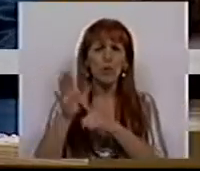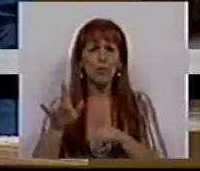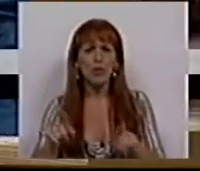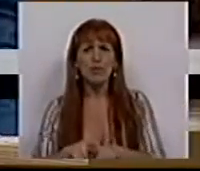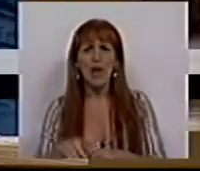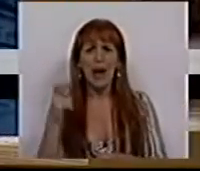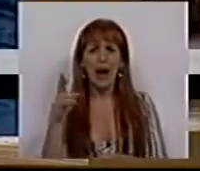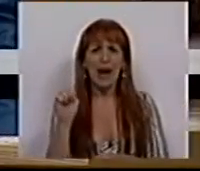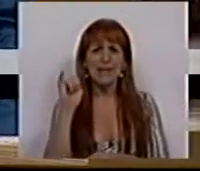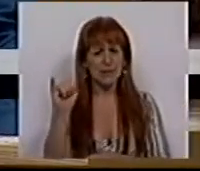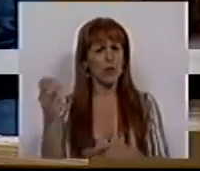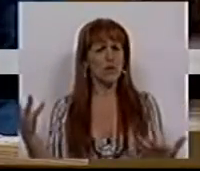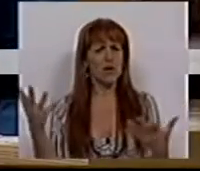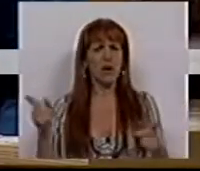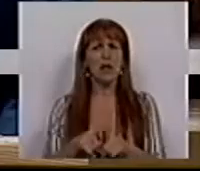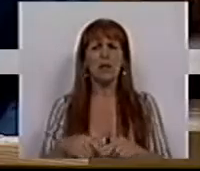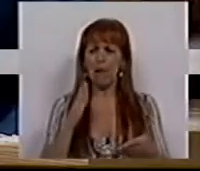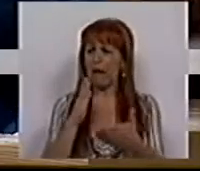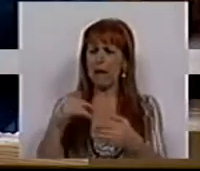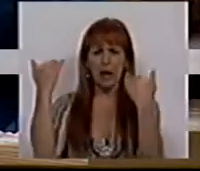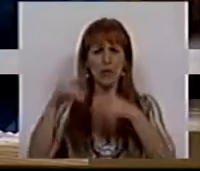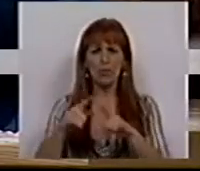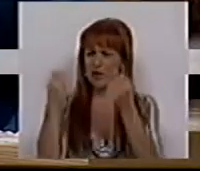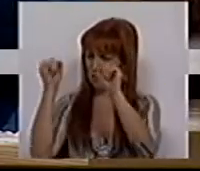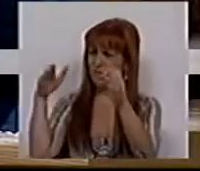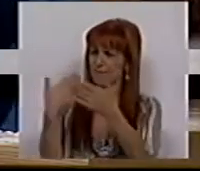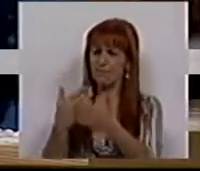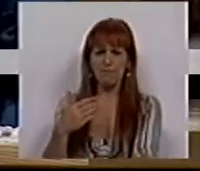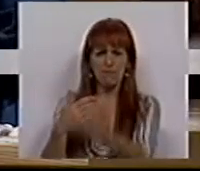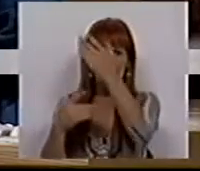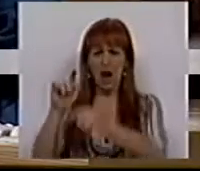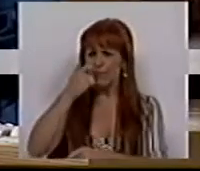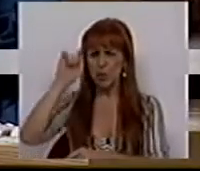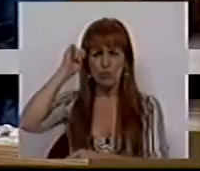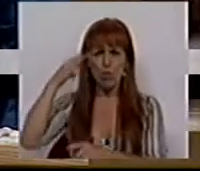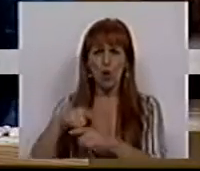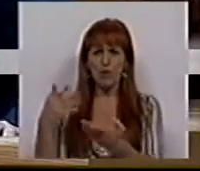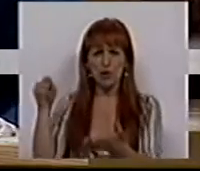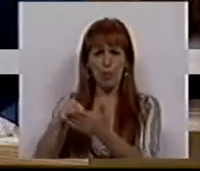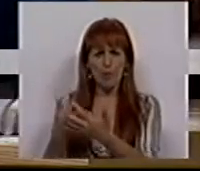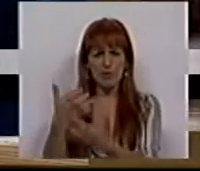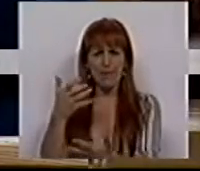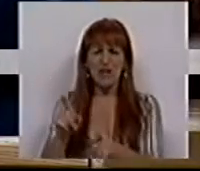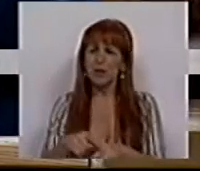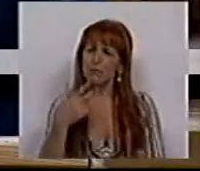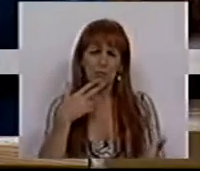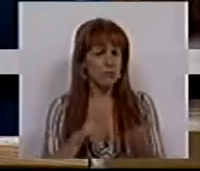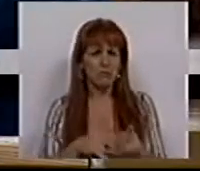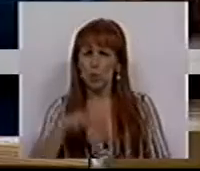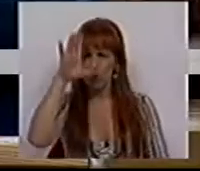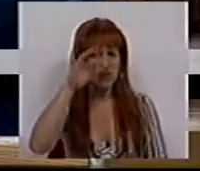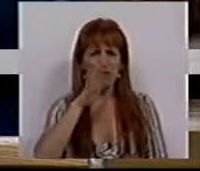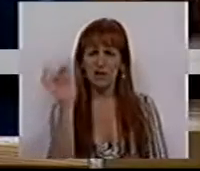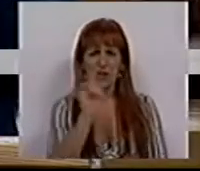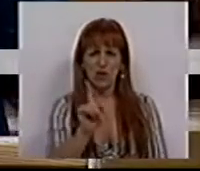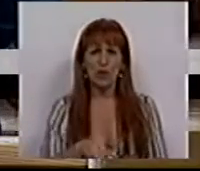exemplo, o RSI, e que isso é uma limitação para a autonomização das vítimas mais pro. Ora, não é verdade o que o